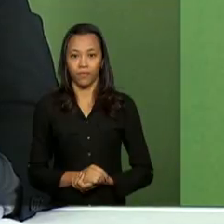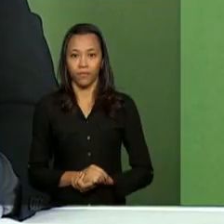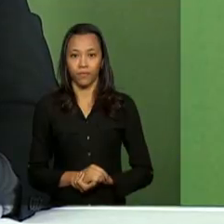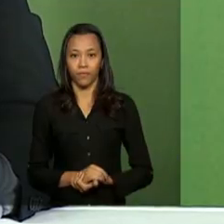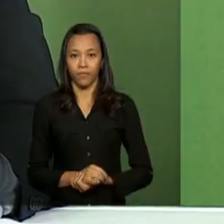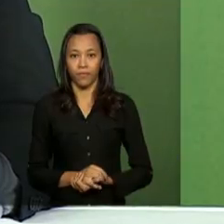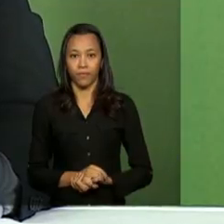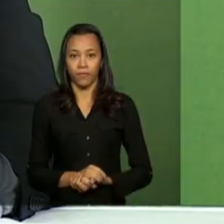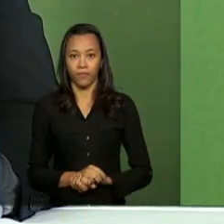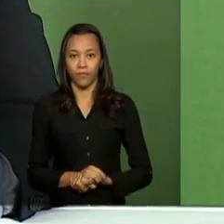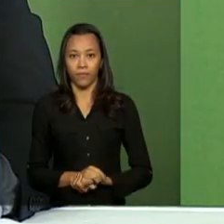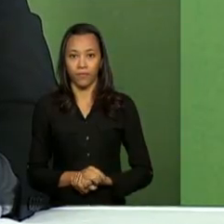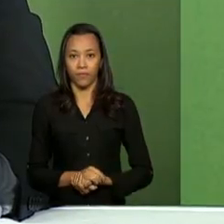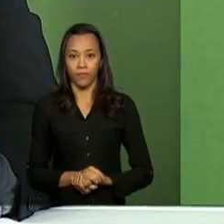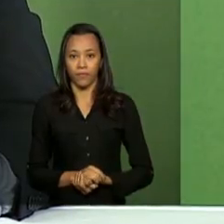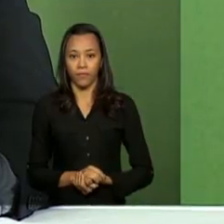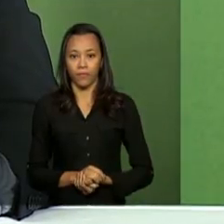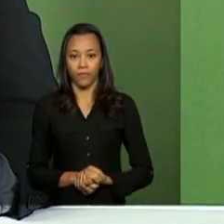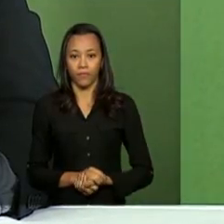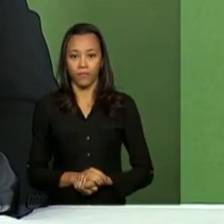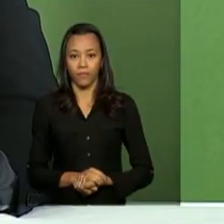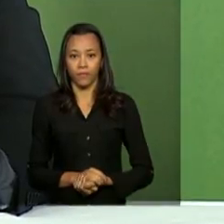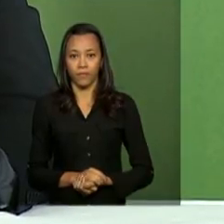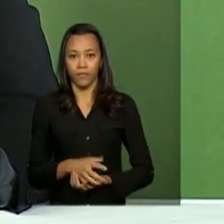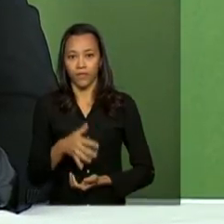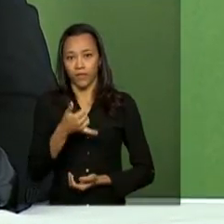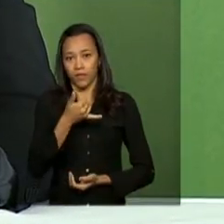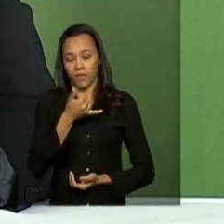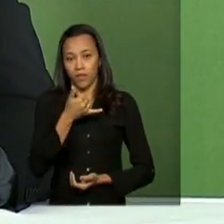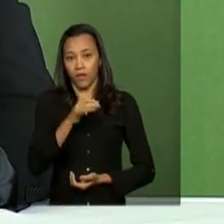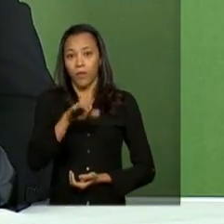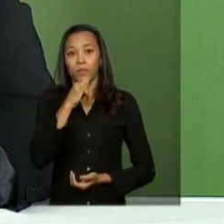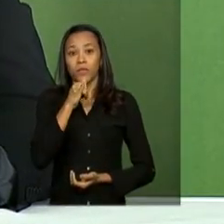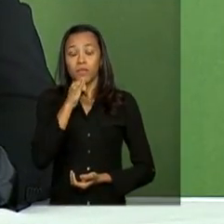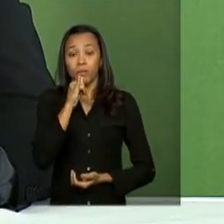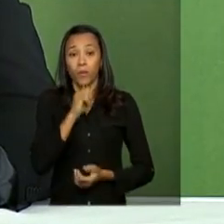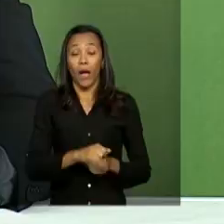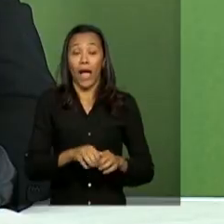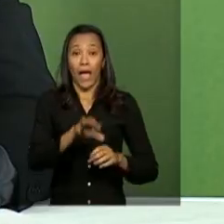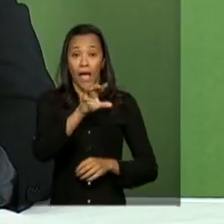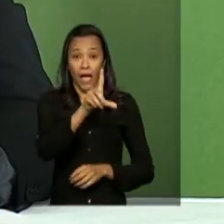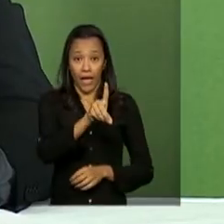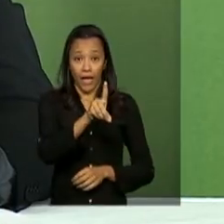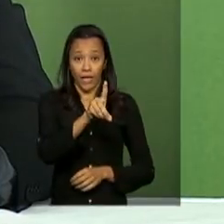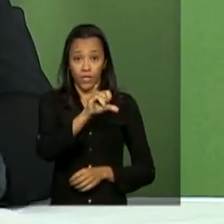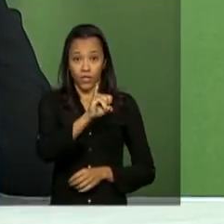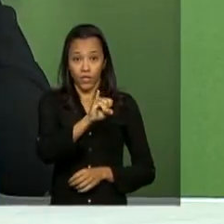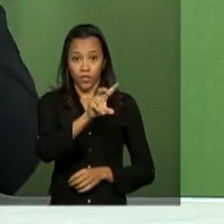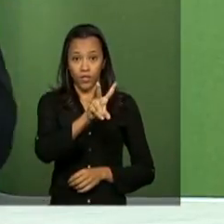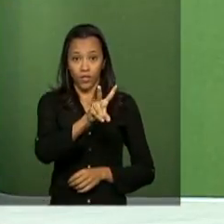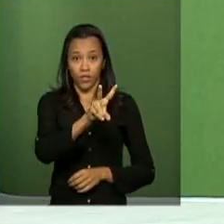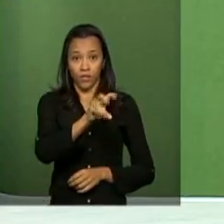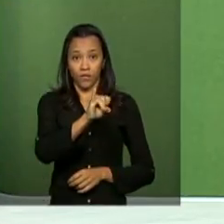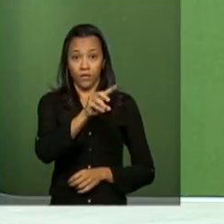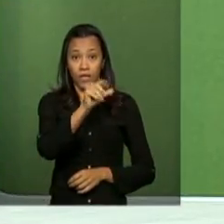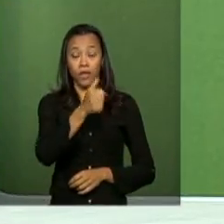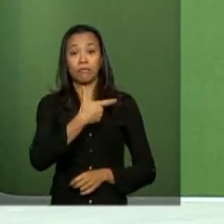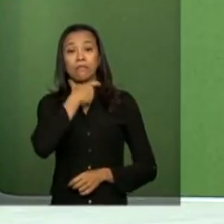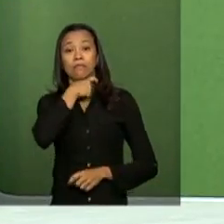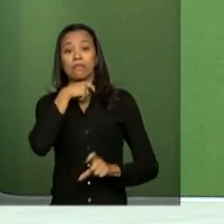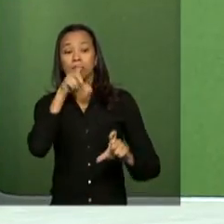a desculpa é quando a dívida micro cpf fica mais fácil o arresto de